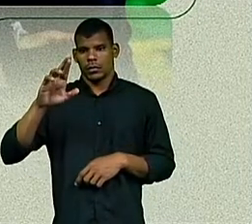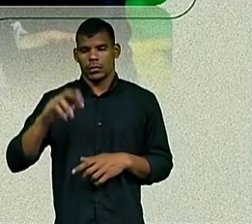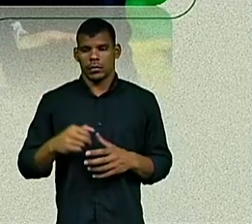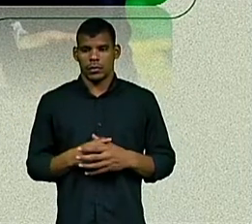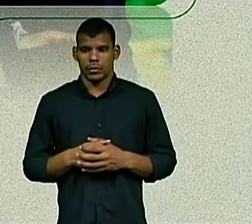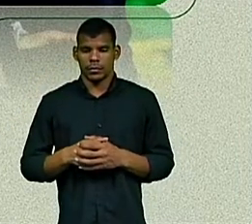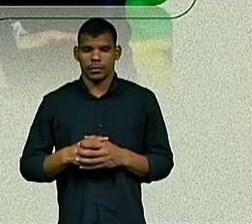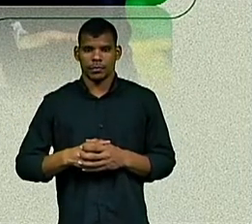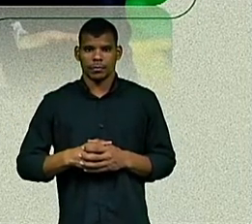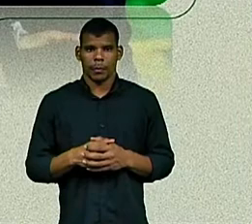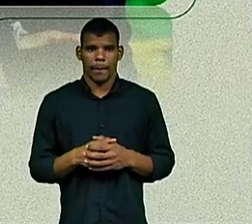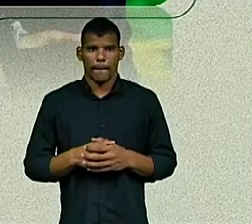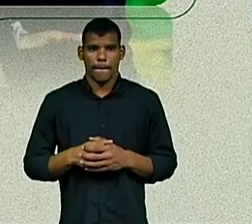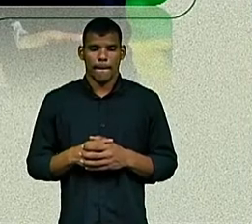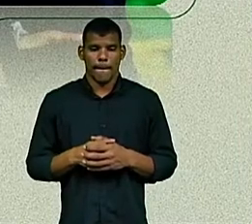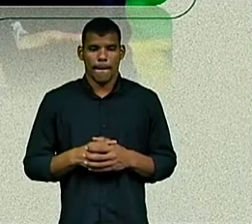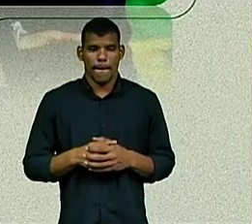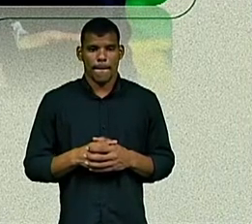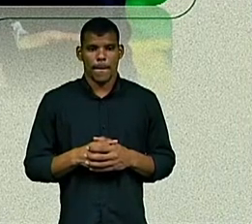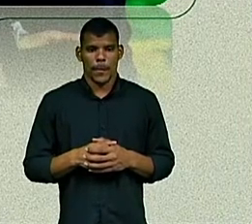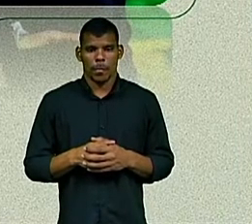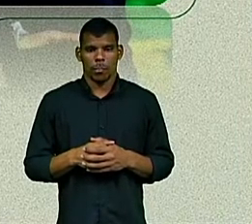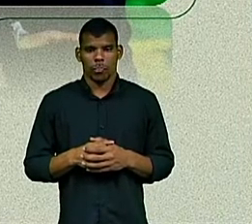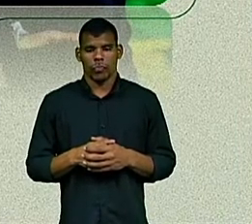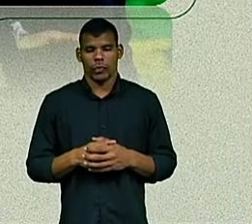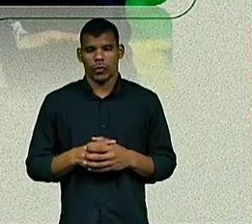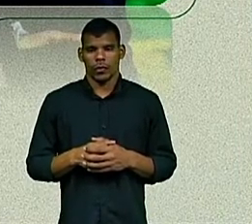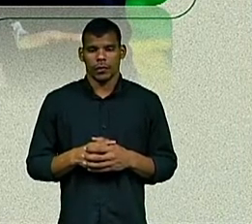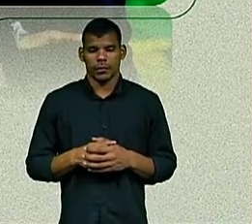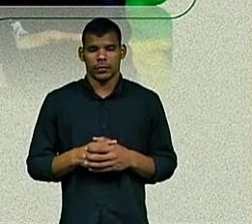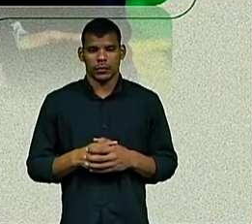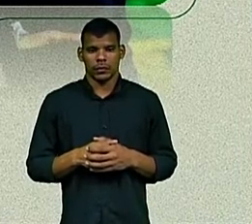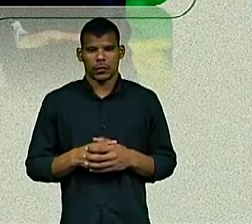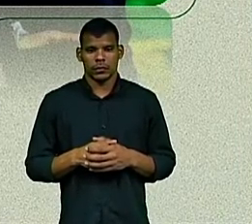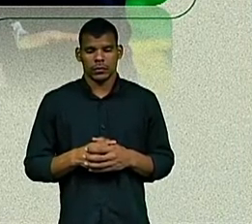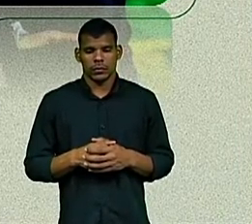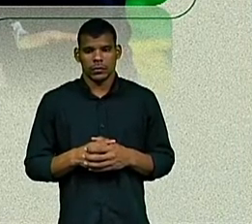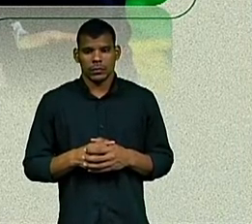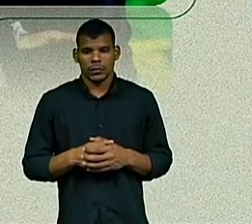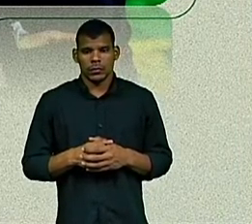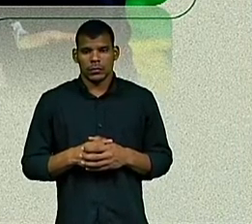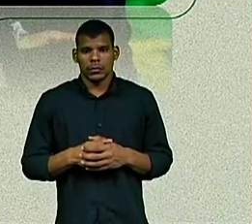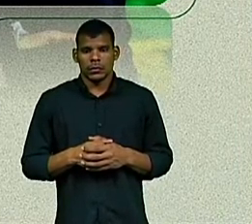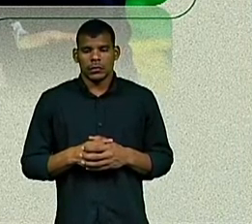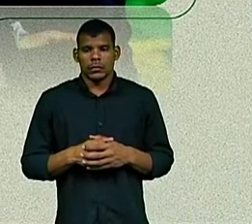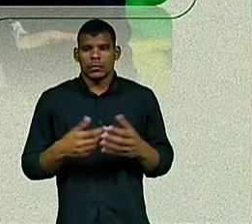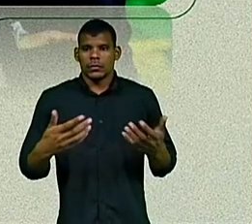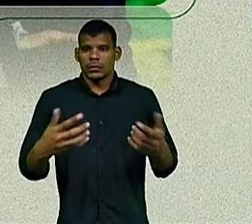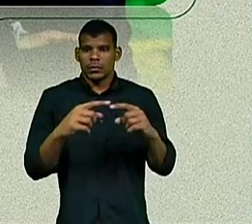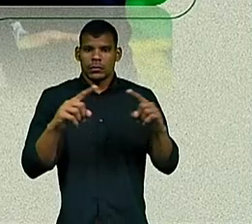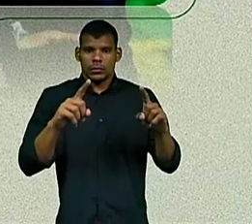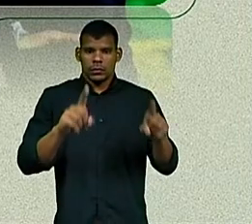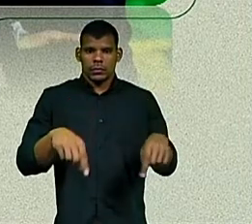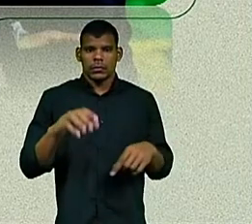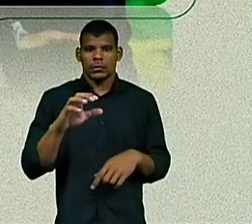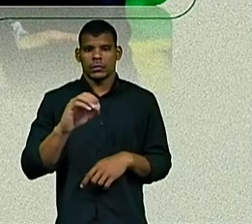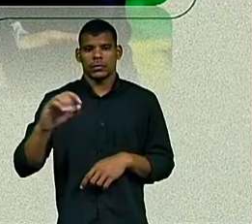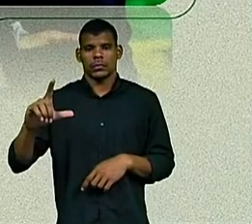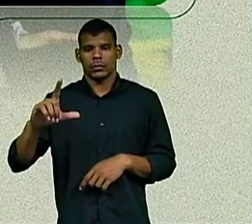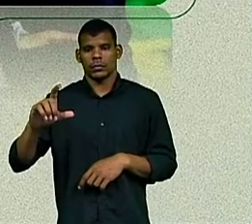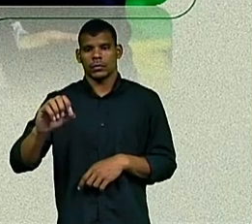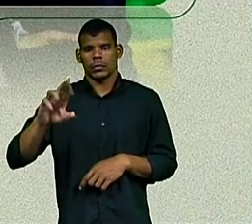bem uma pessoa bem modesta né Plano Collor que era esse plano Collor pessoal